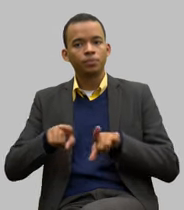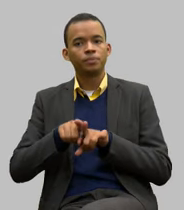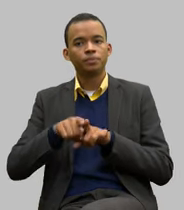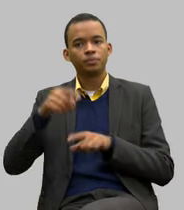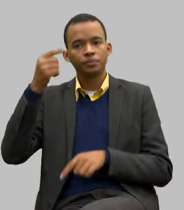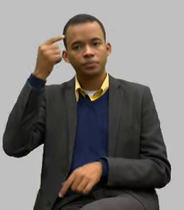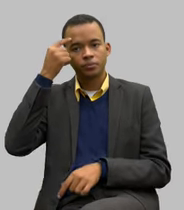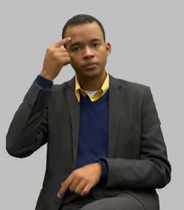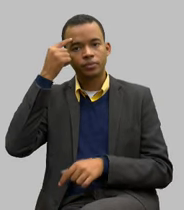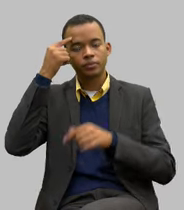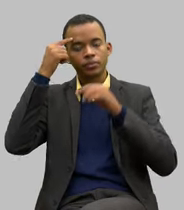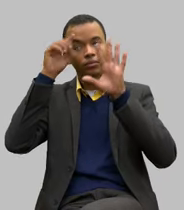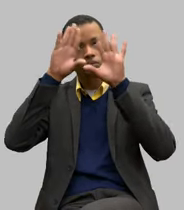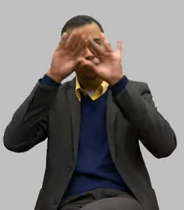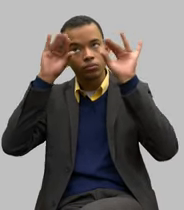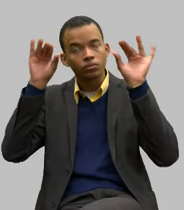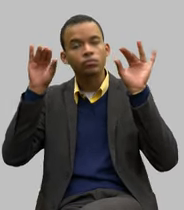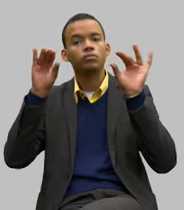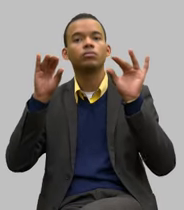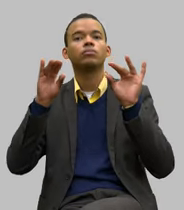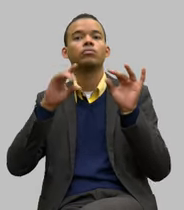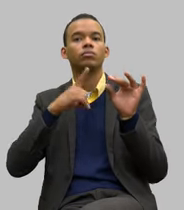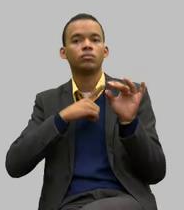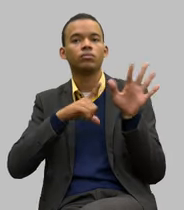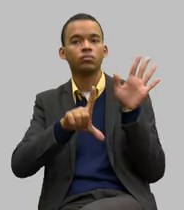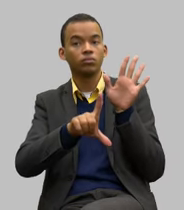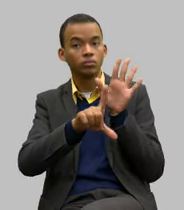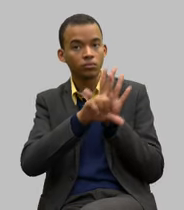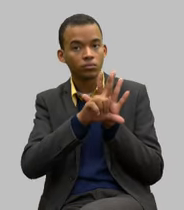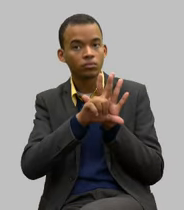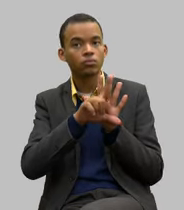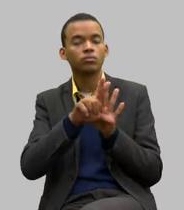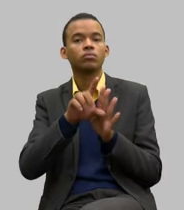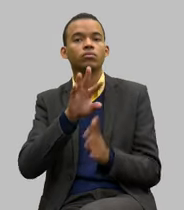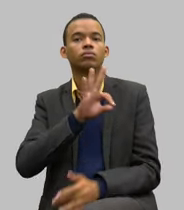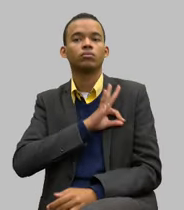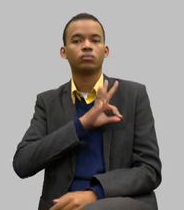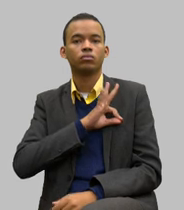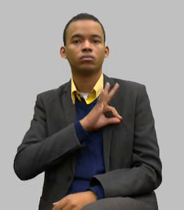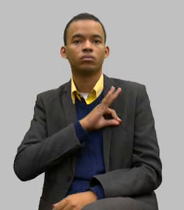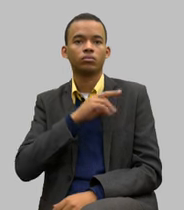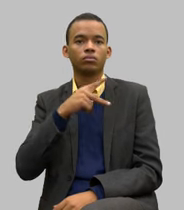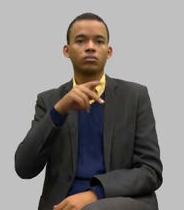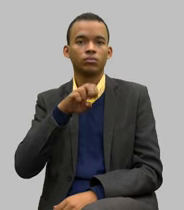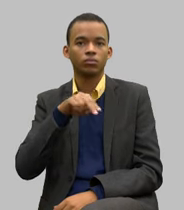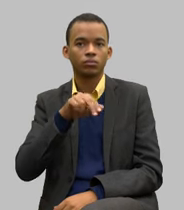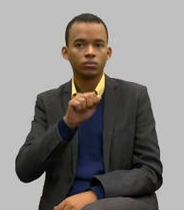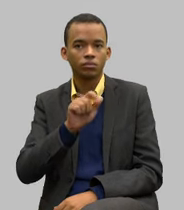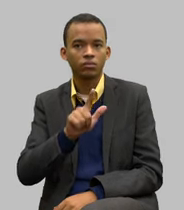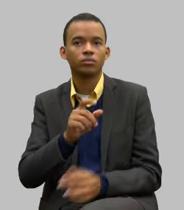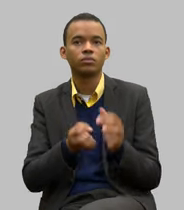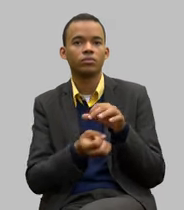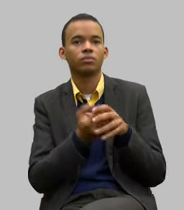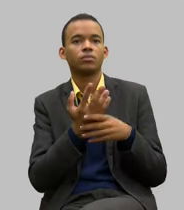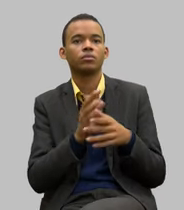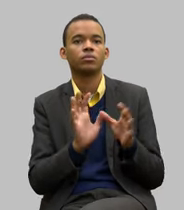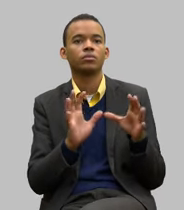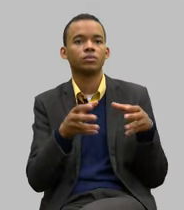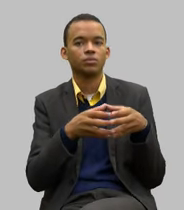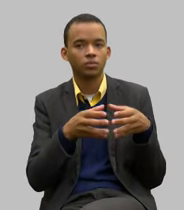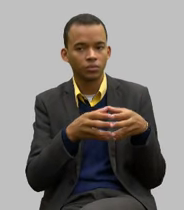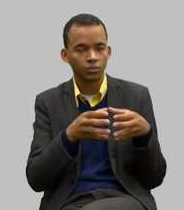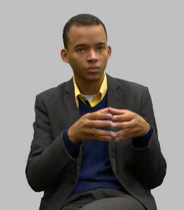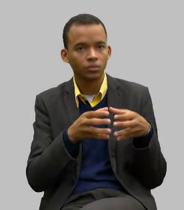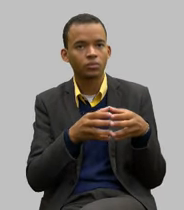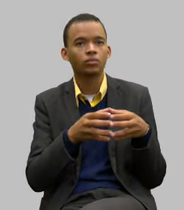da polícia penal é importante que foi nomeada uma comissão é ainda bem que o senhor antecipou a resposta é